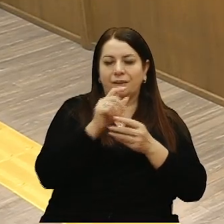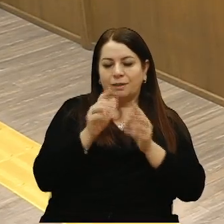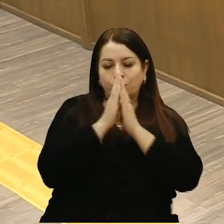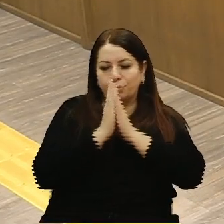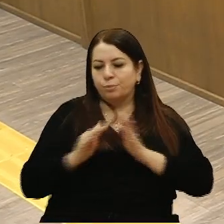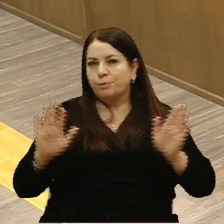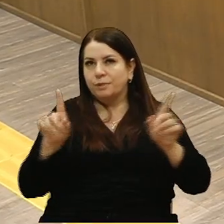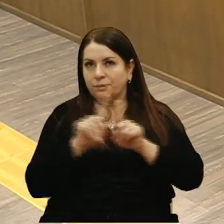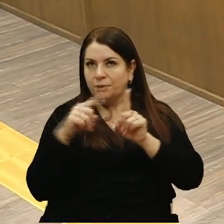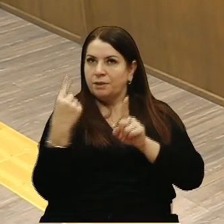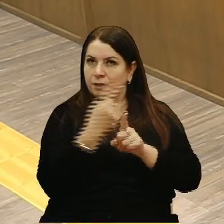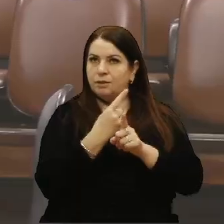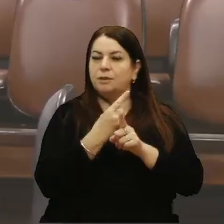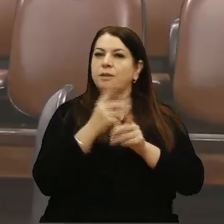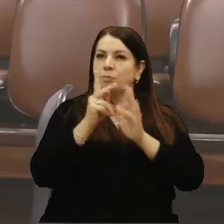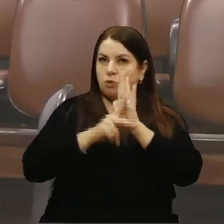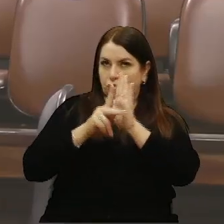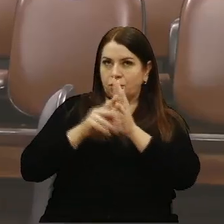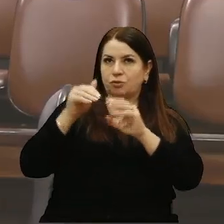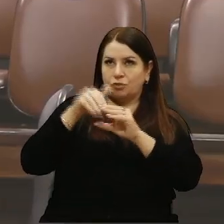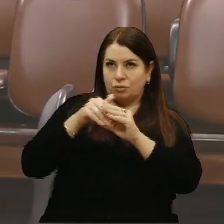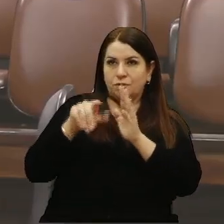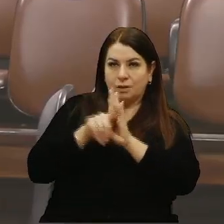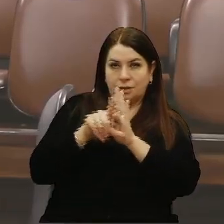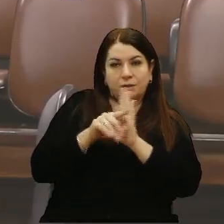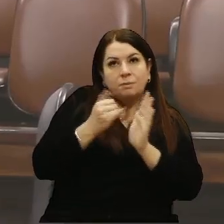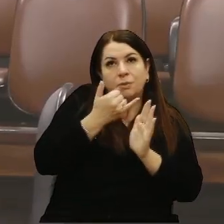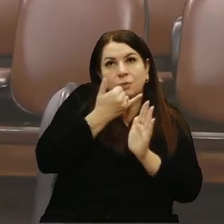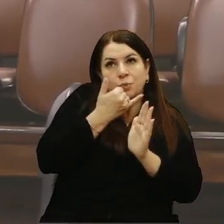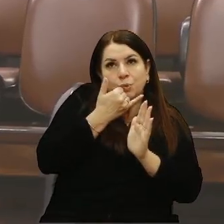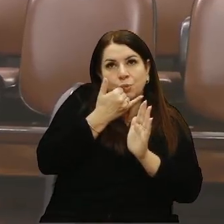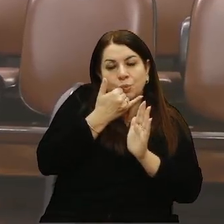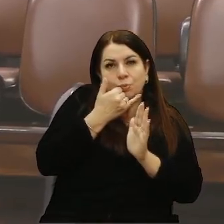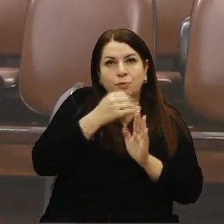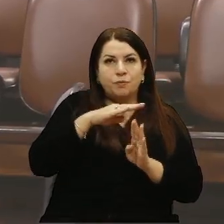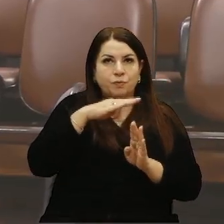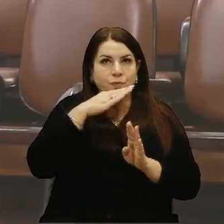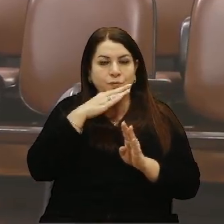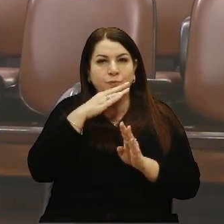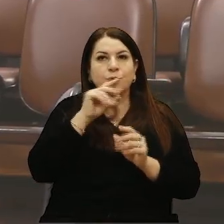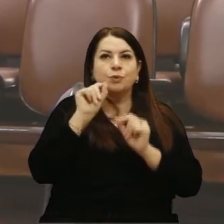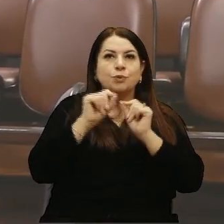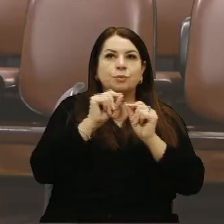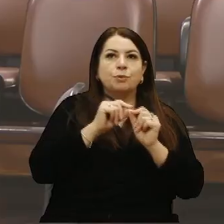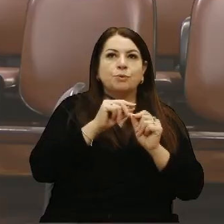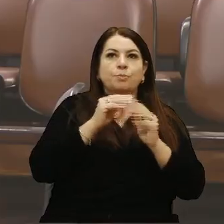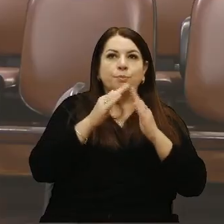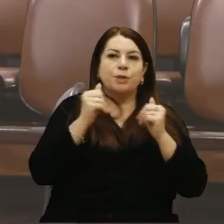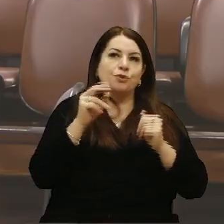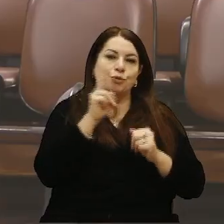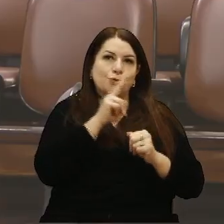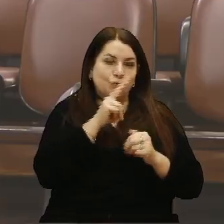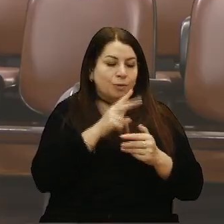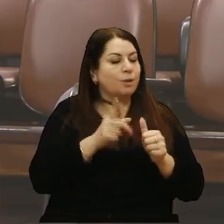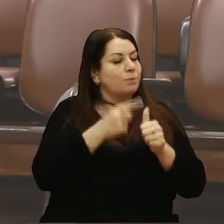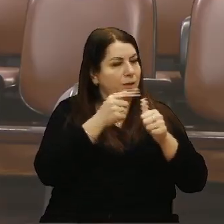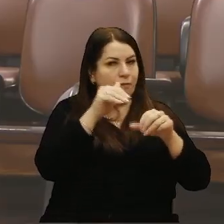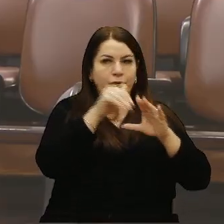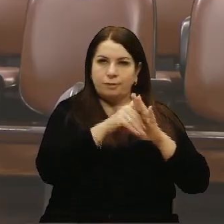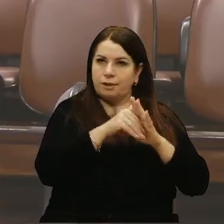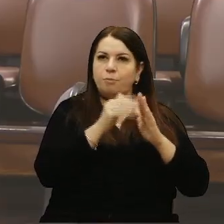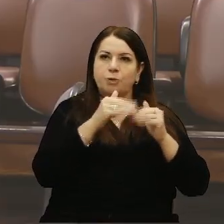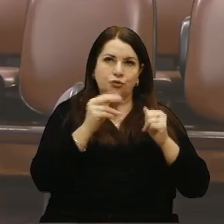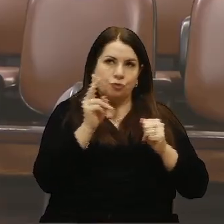votação de um projeto de lei, mas peço escusa, vereador Bortola, em razão de ser regime de urgência. Então, nós temos que primeiro votar o regime